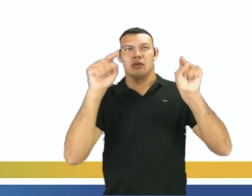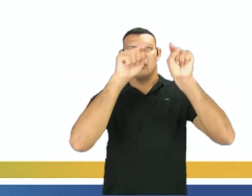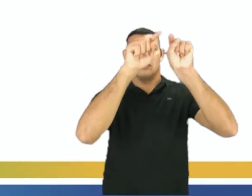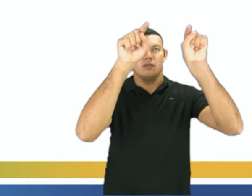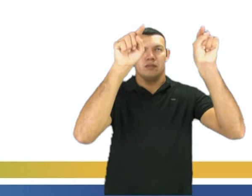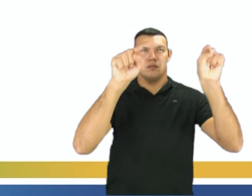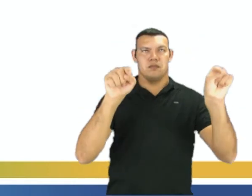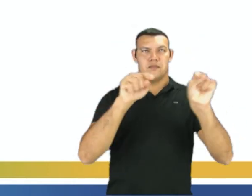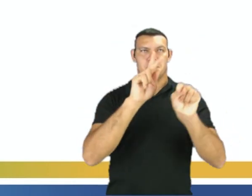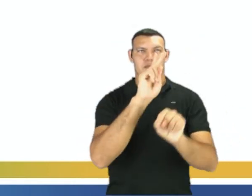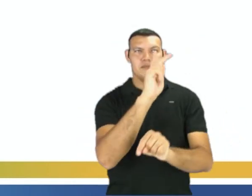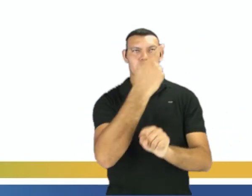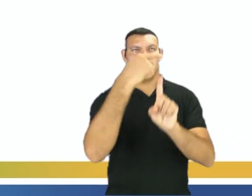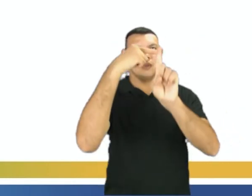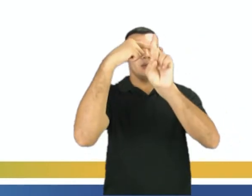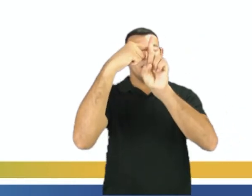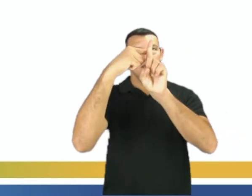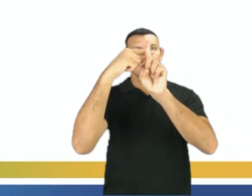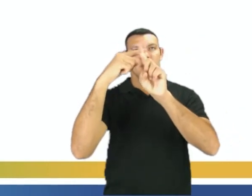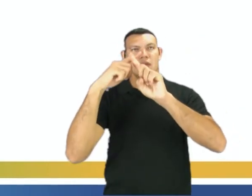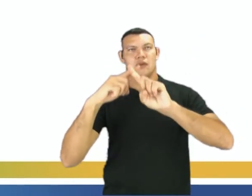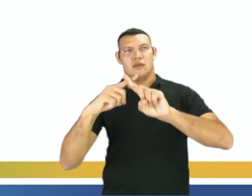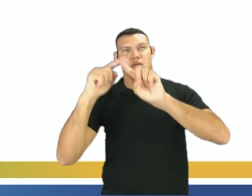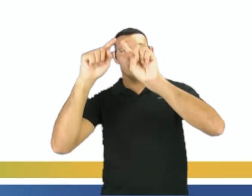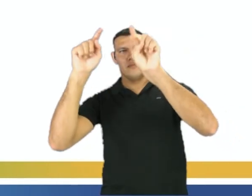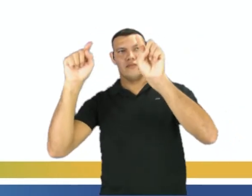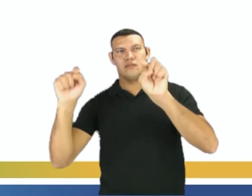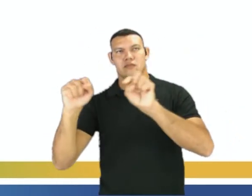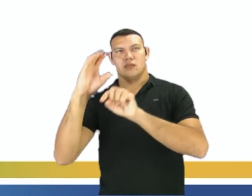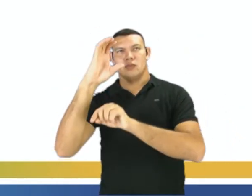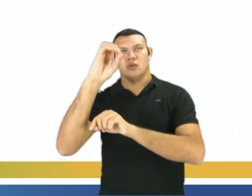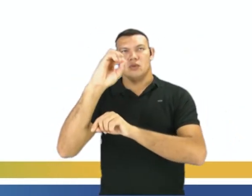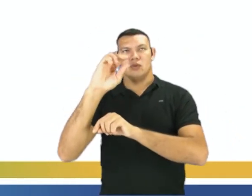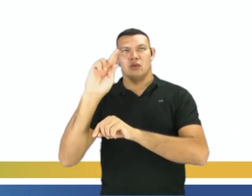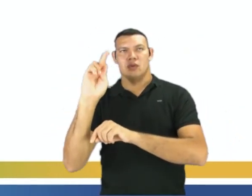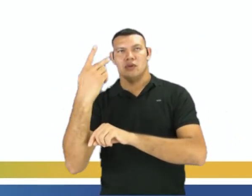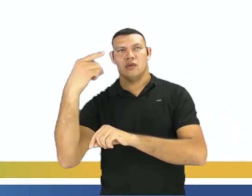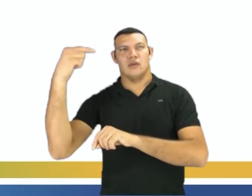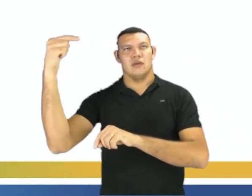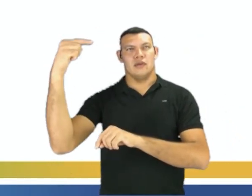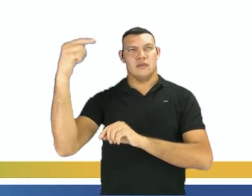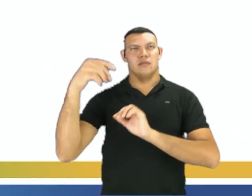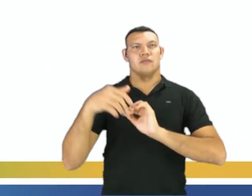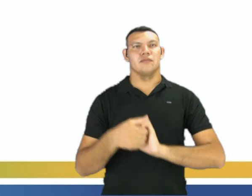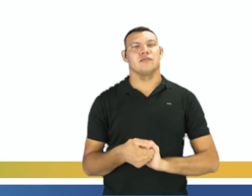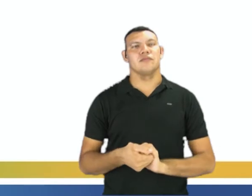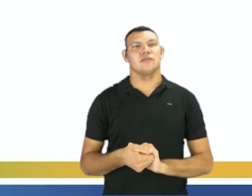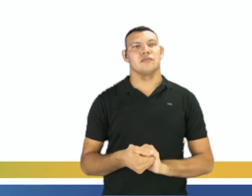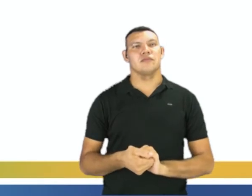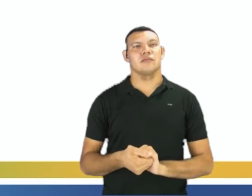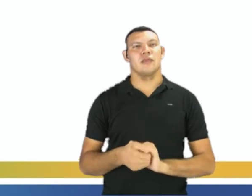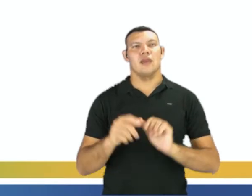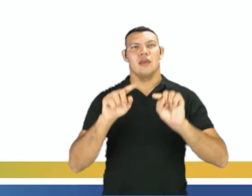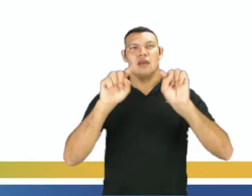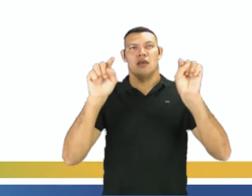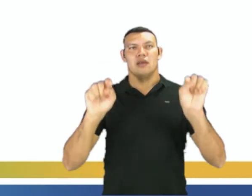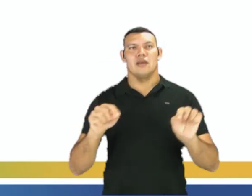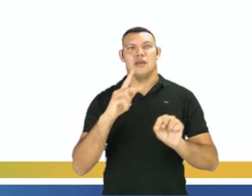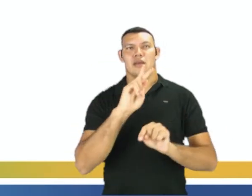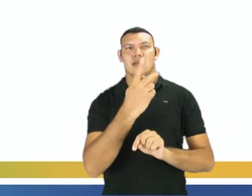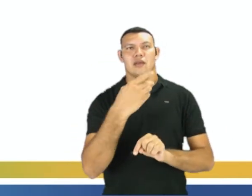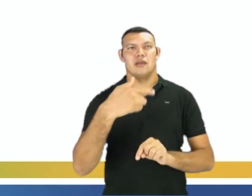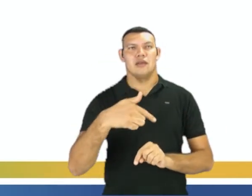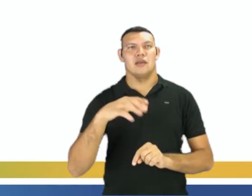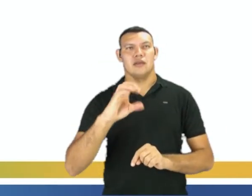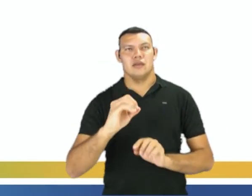ânion, dividido pela água. Então, a gente viu que a água é um líquido puro e a sua concentração vai ser igual a